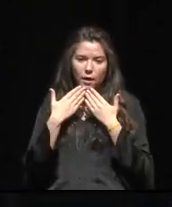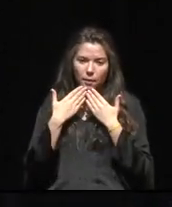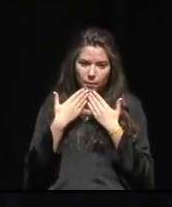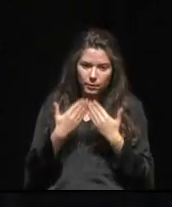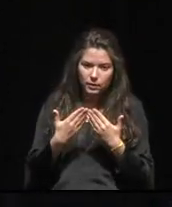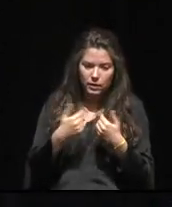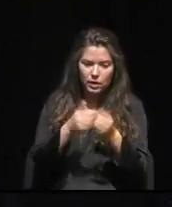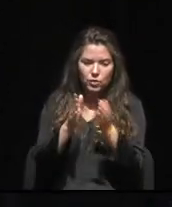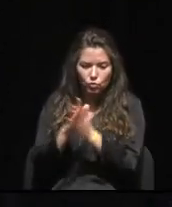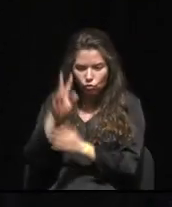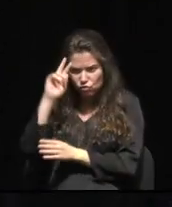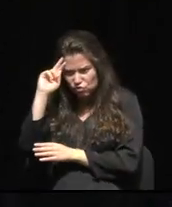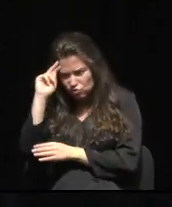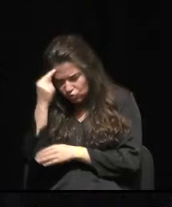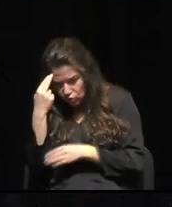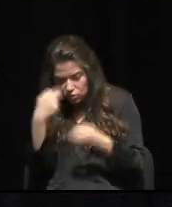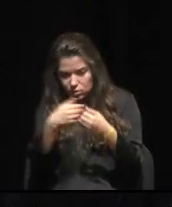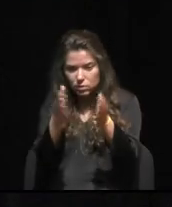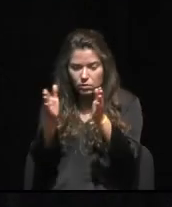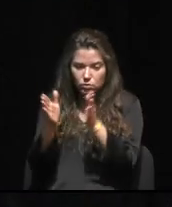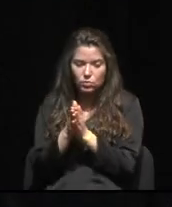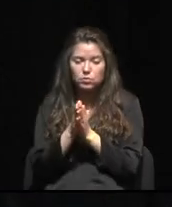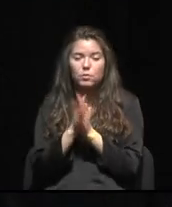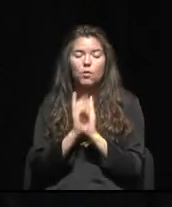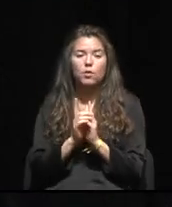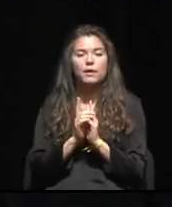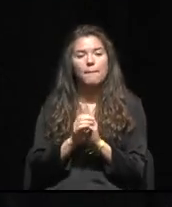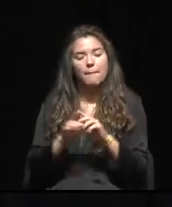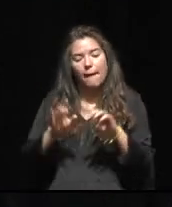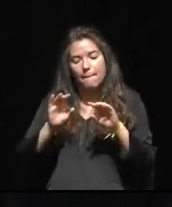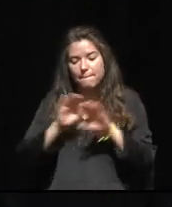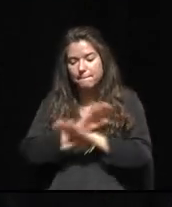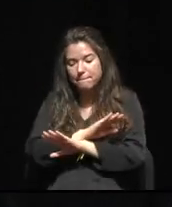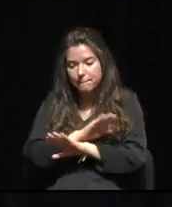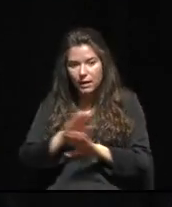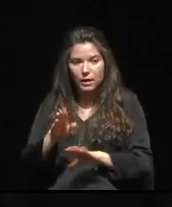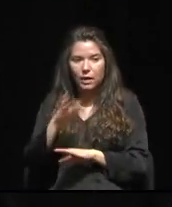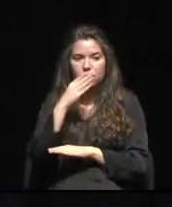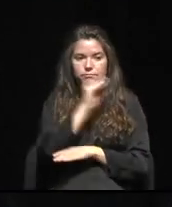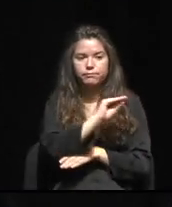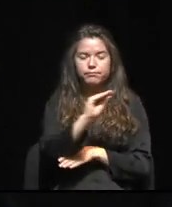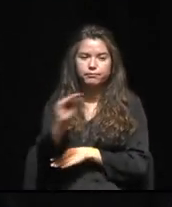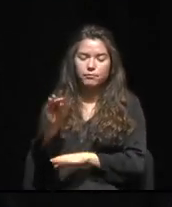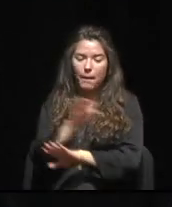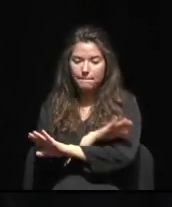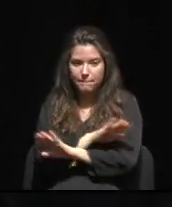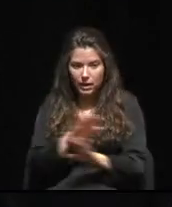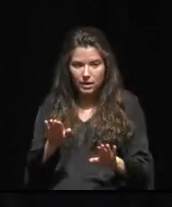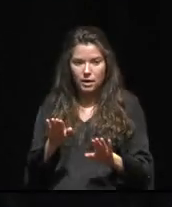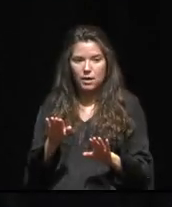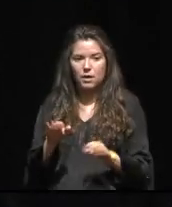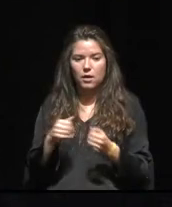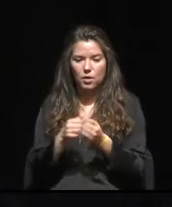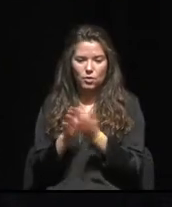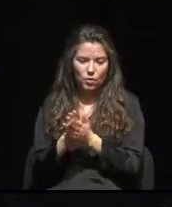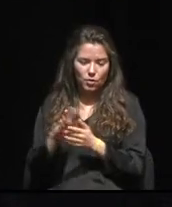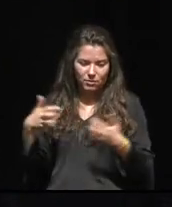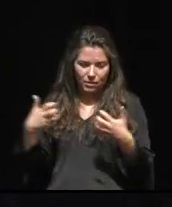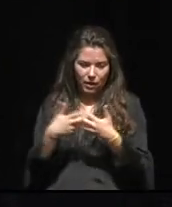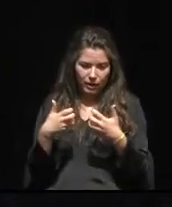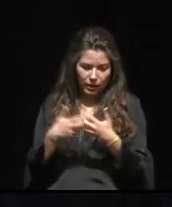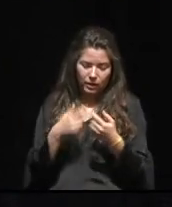todos os esforços para que não se alimente mais todos os cenários de guerra e fazemos a